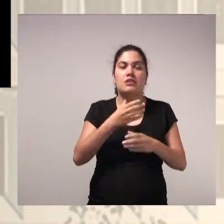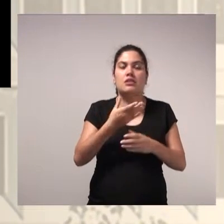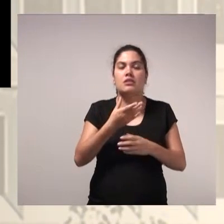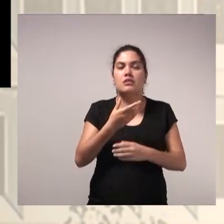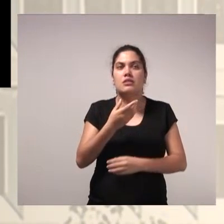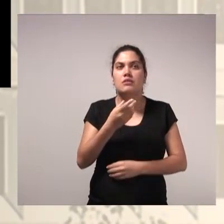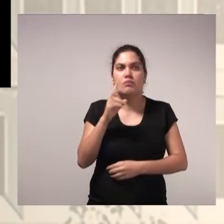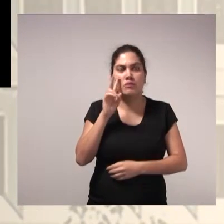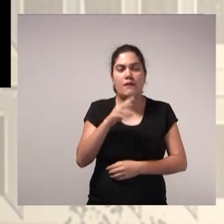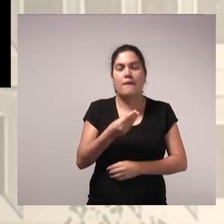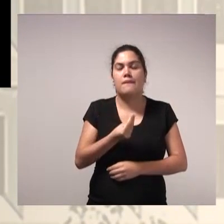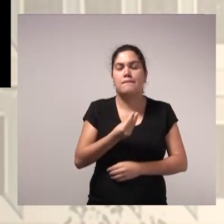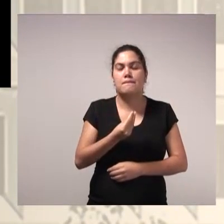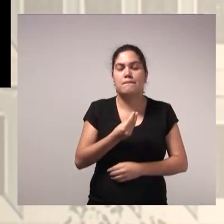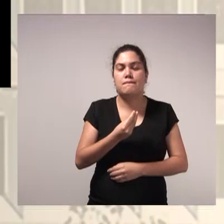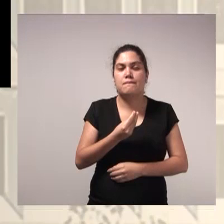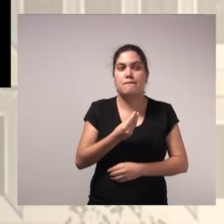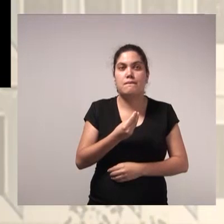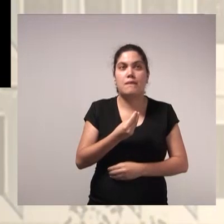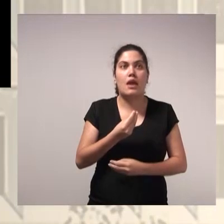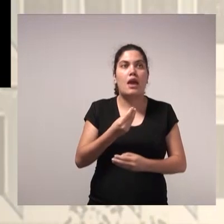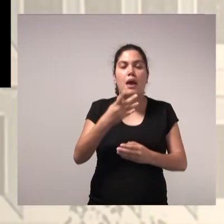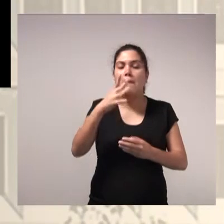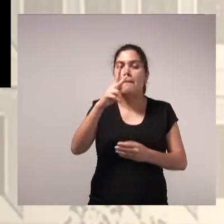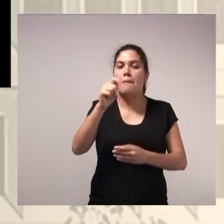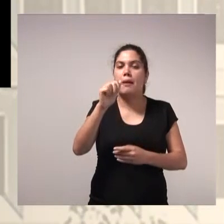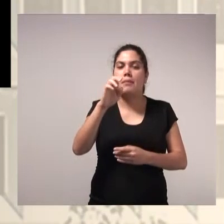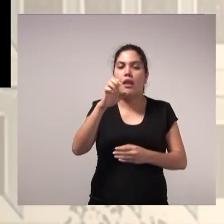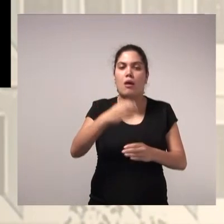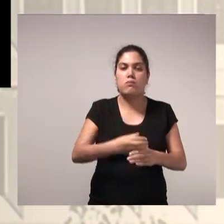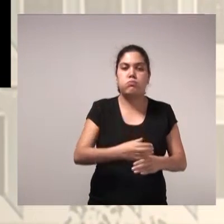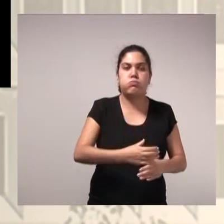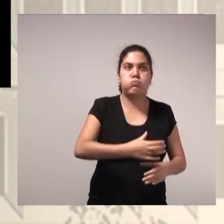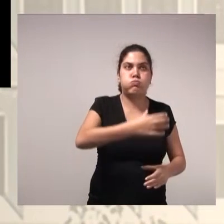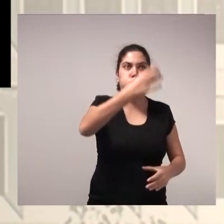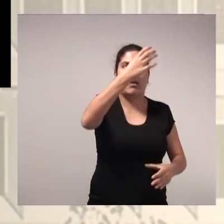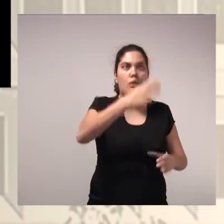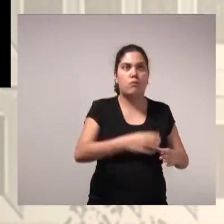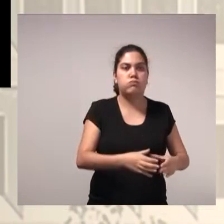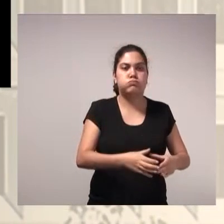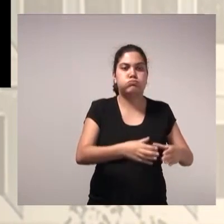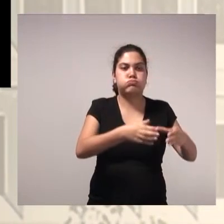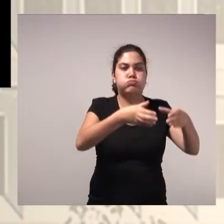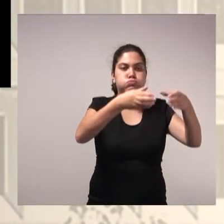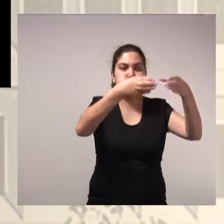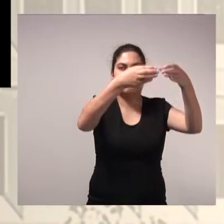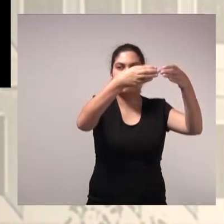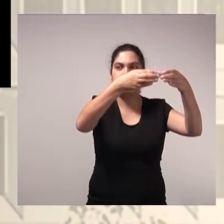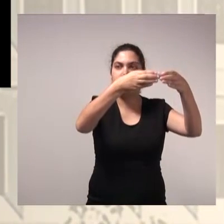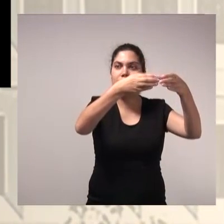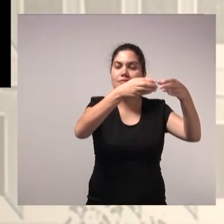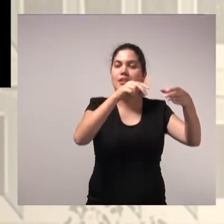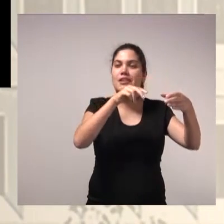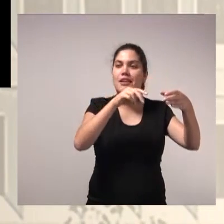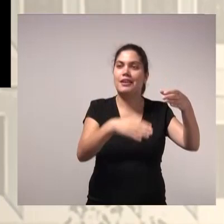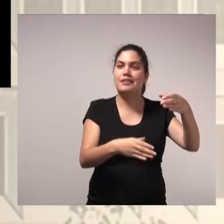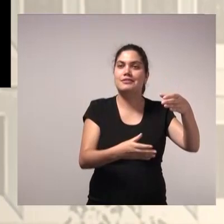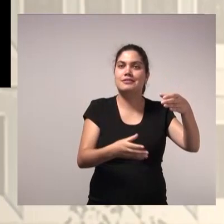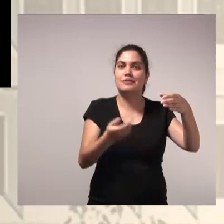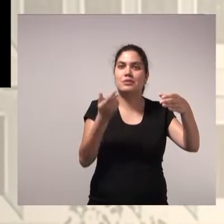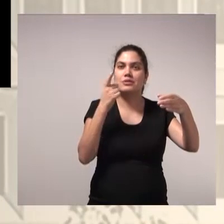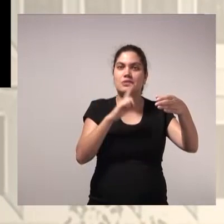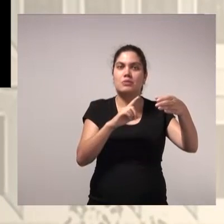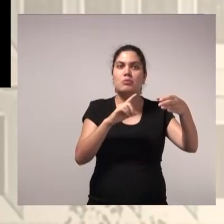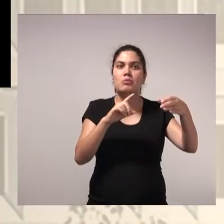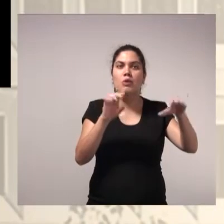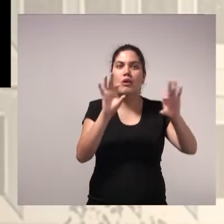o tubo de papelão, né, retirado da gráfica, e esses tubos, então, montaram uma